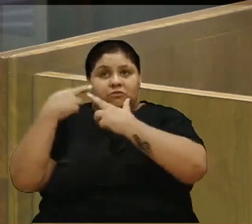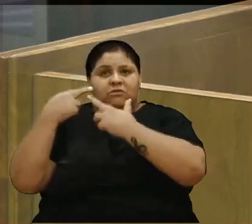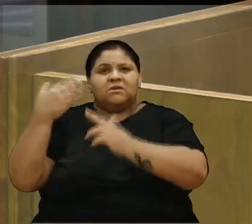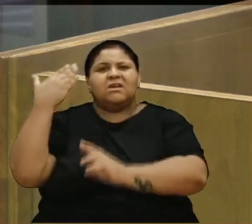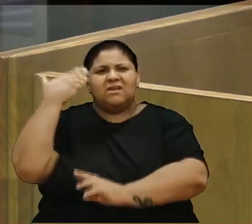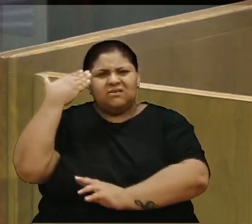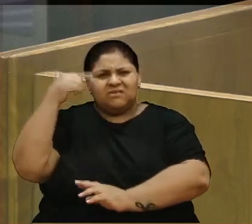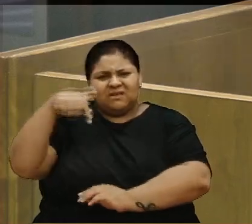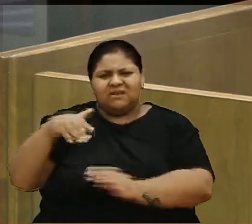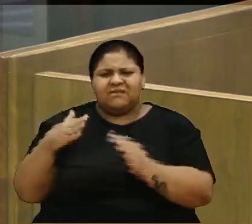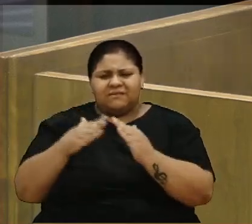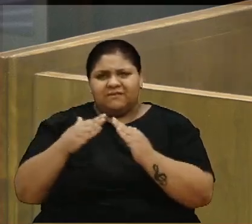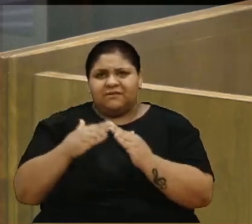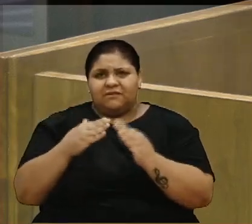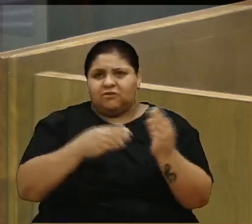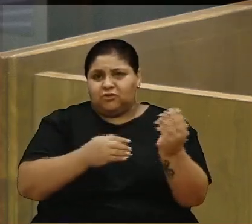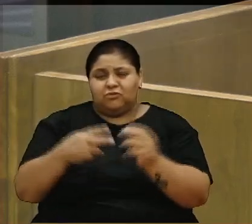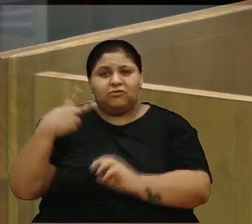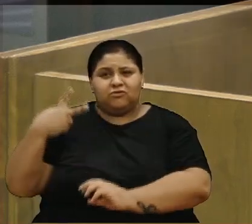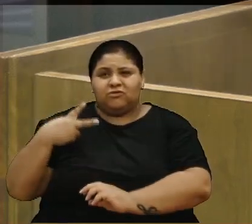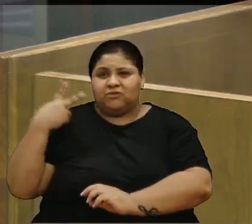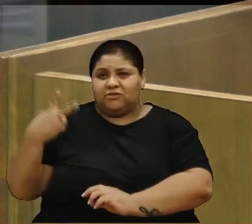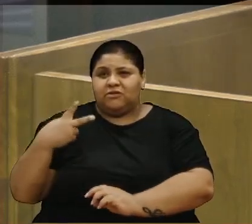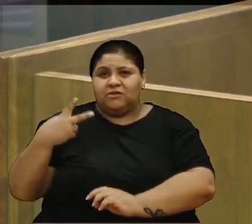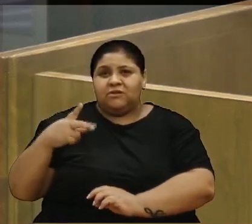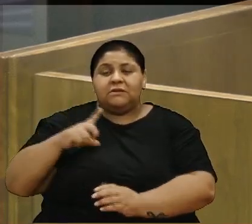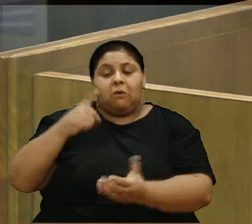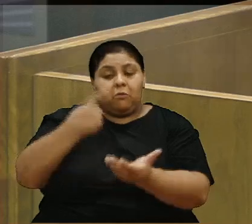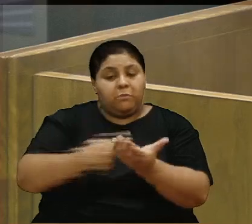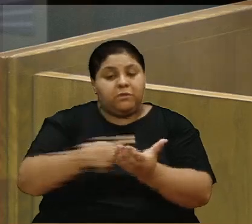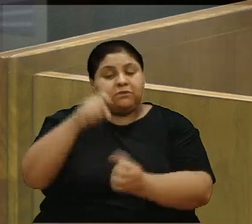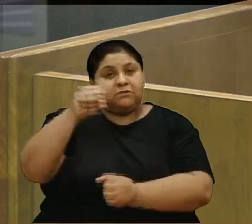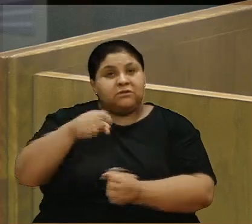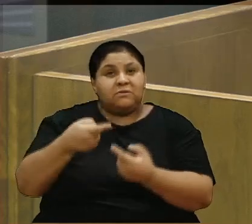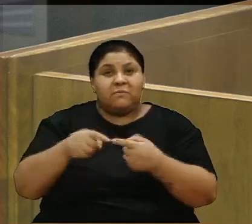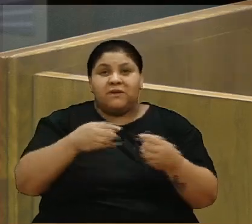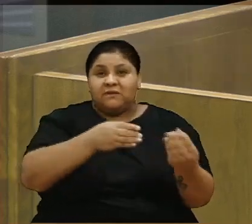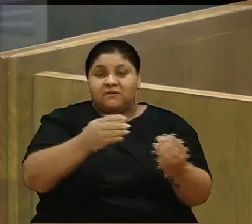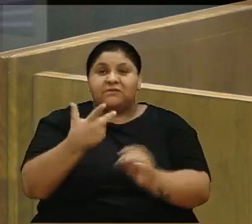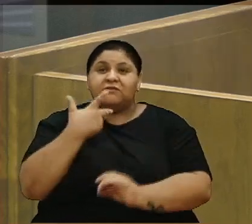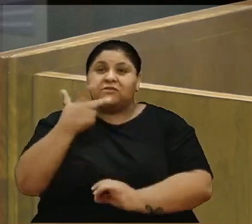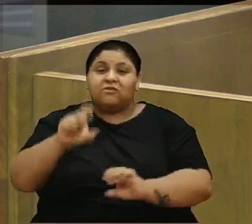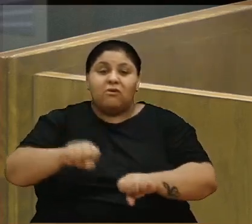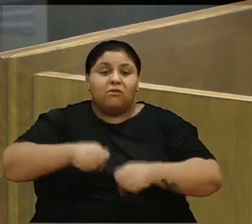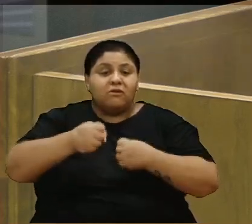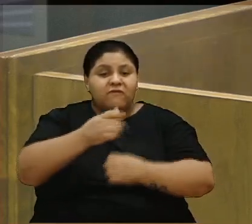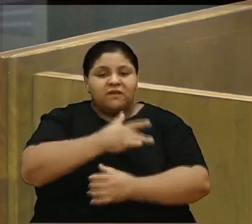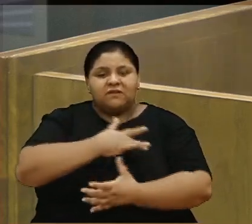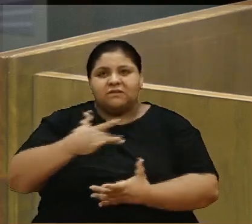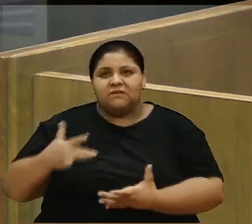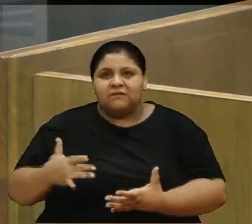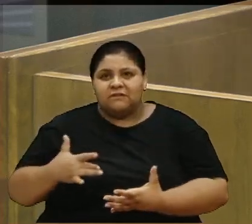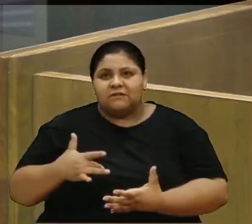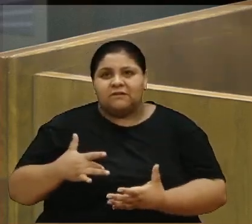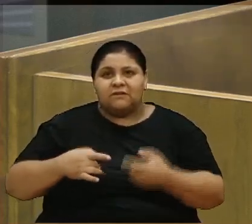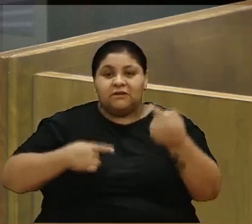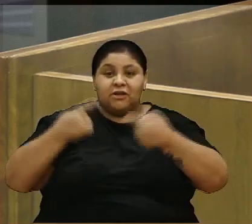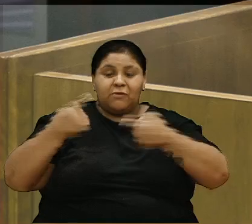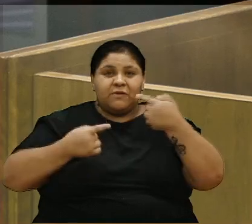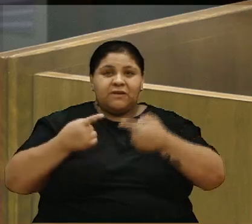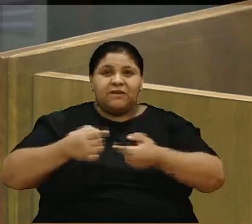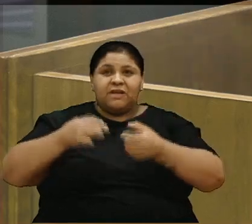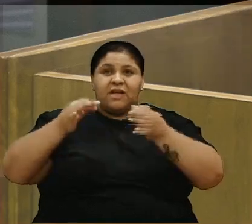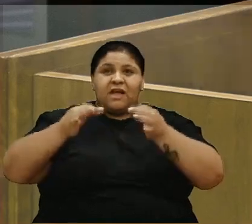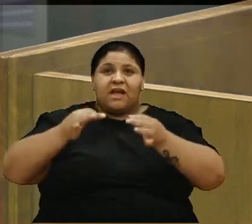sei que aqui nessa casa, muitos vereadores são comprometidos, sim, mas muita gente fala, eu defendo a saúde. E aí, quando é para debater a lógica